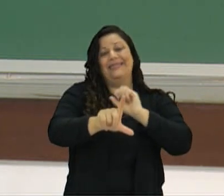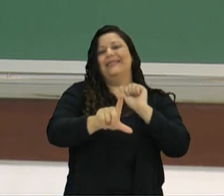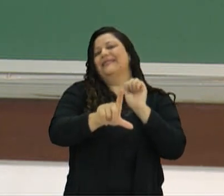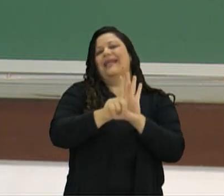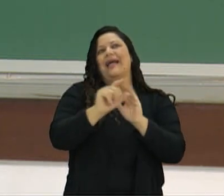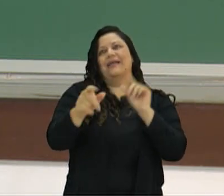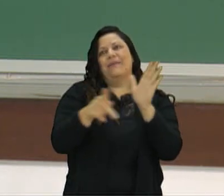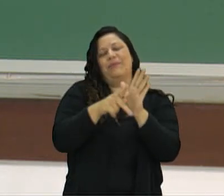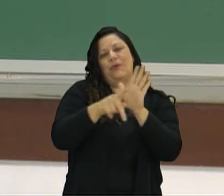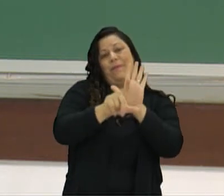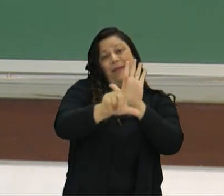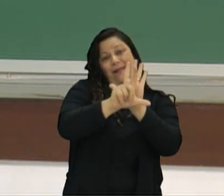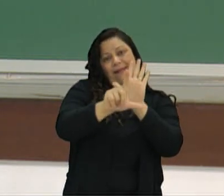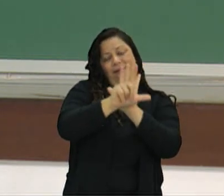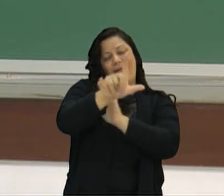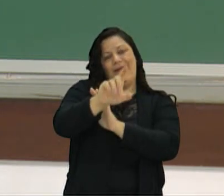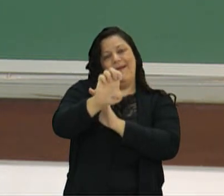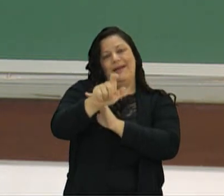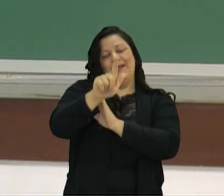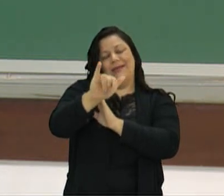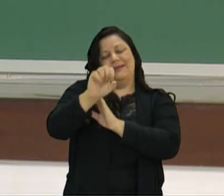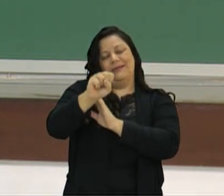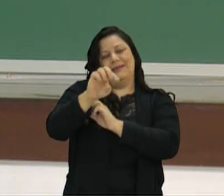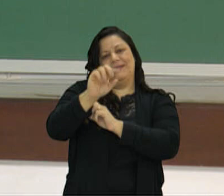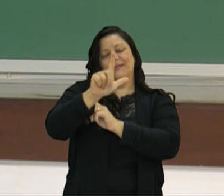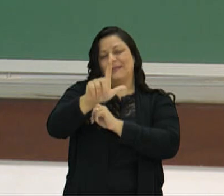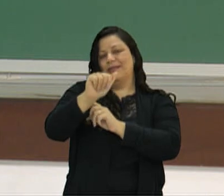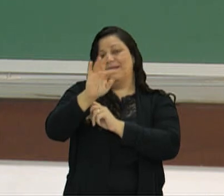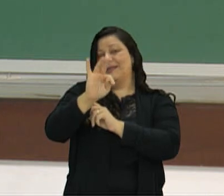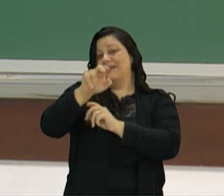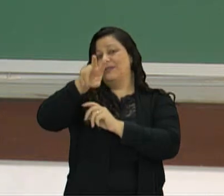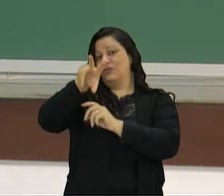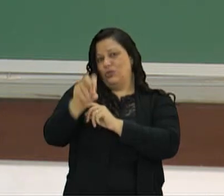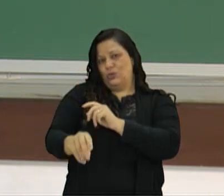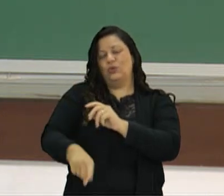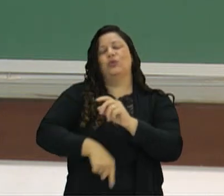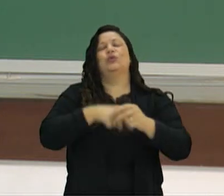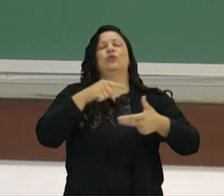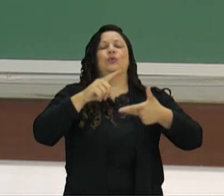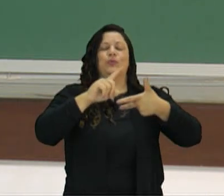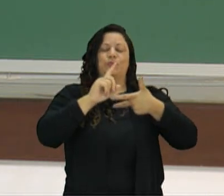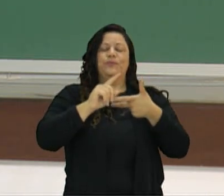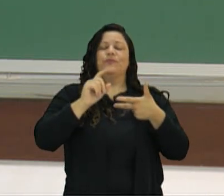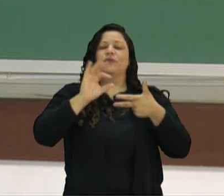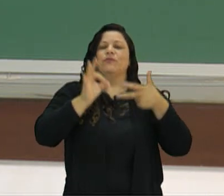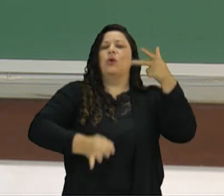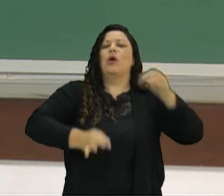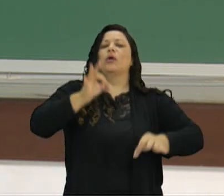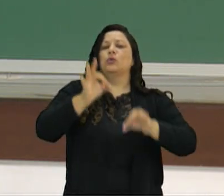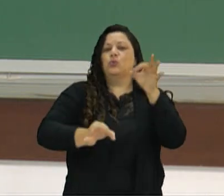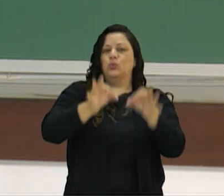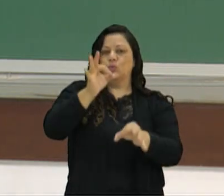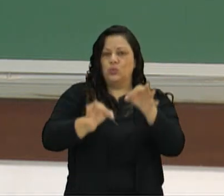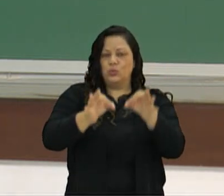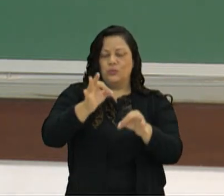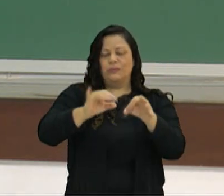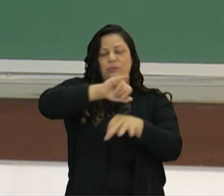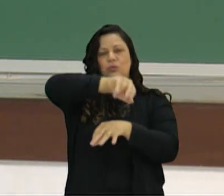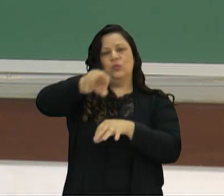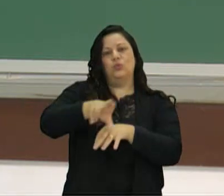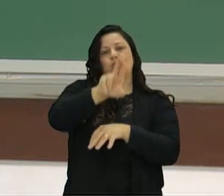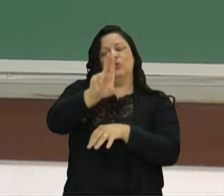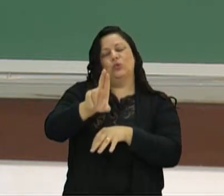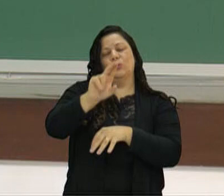simbolizado, representado pelo Congresso Nacional, e o poder judiciário, ali a gente tem o Palácio do